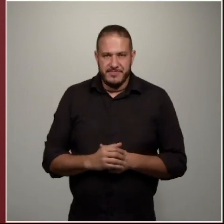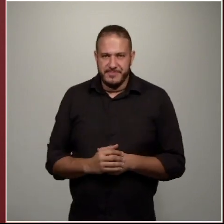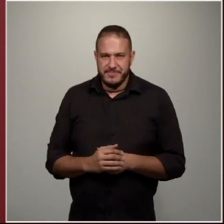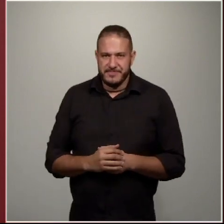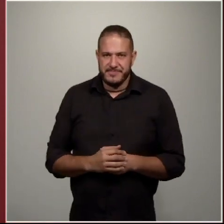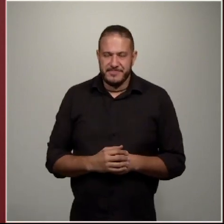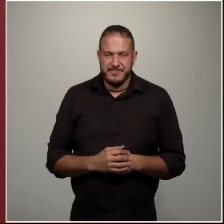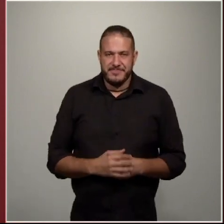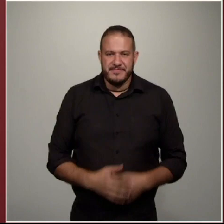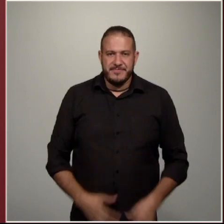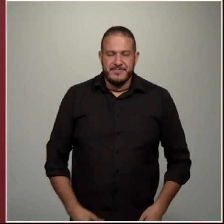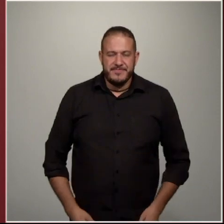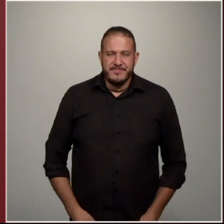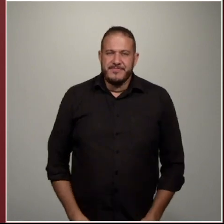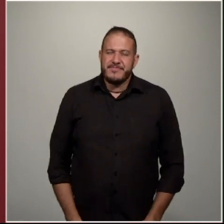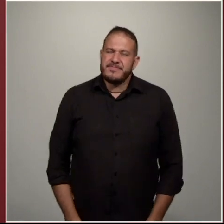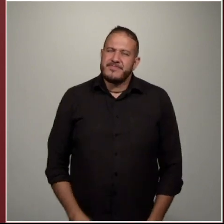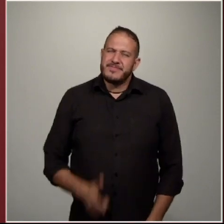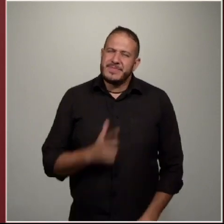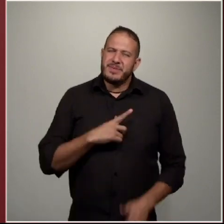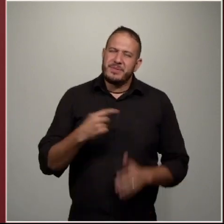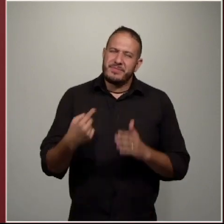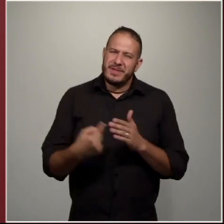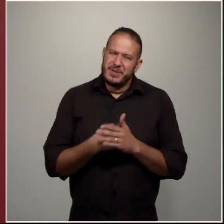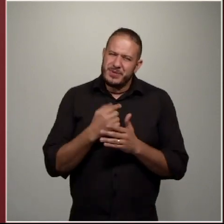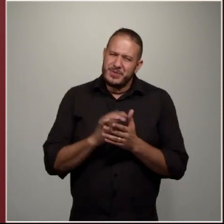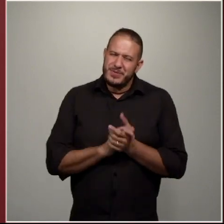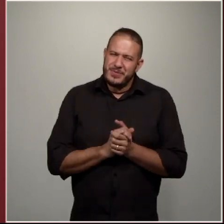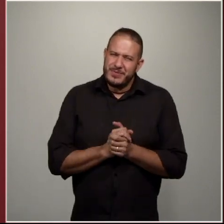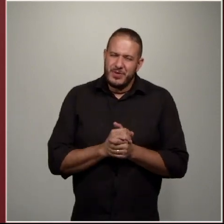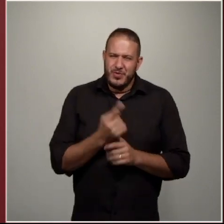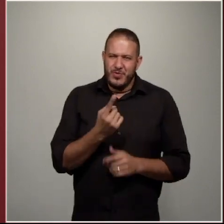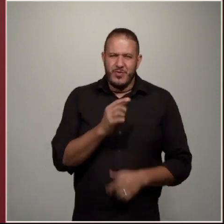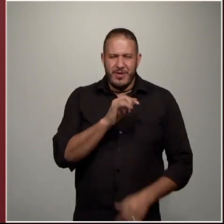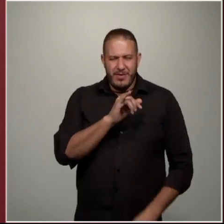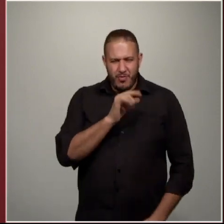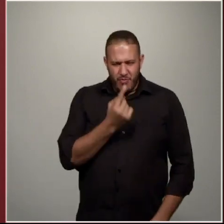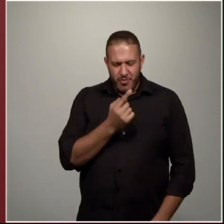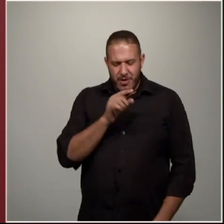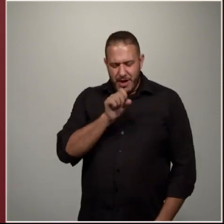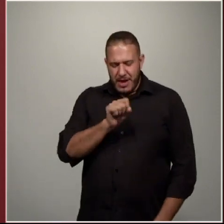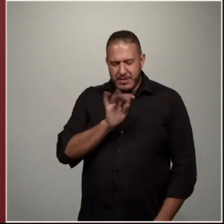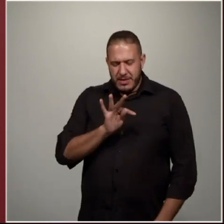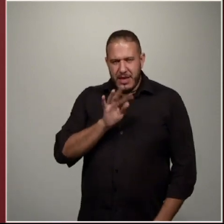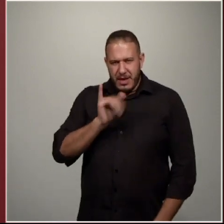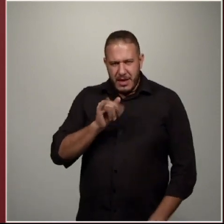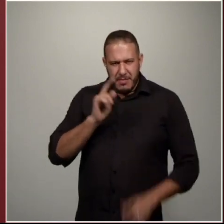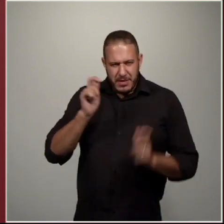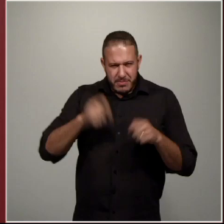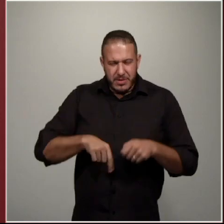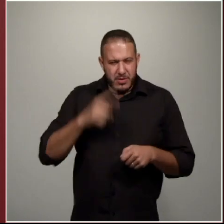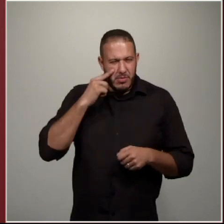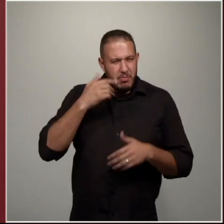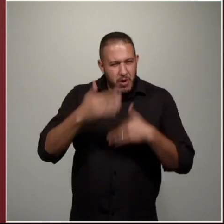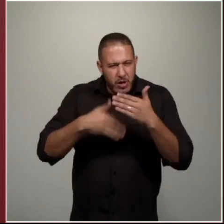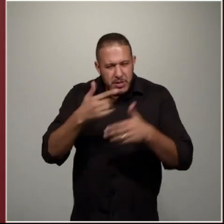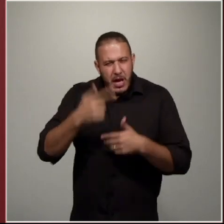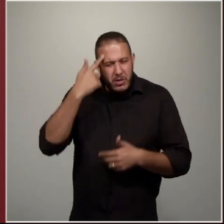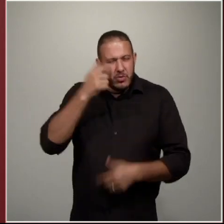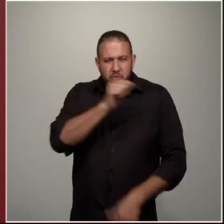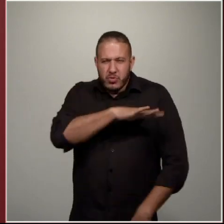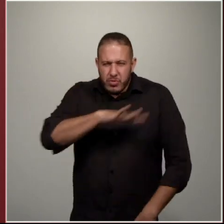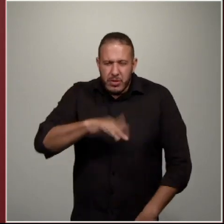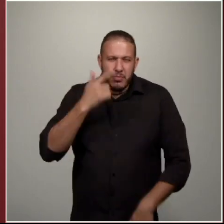é uma questão 1st é baseado na hipótese de que o processo de pensamento de um estudante pode ser